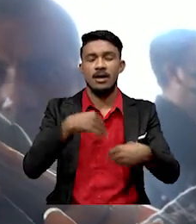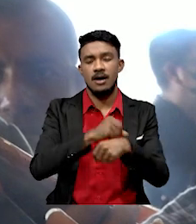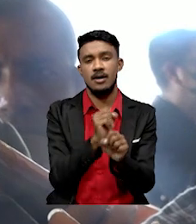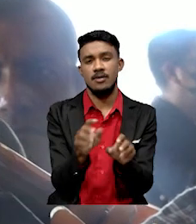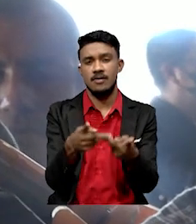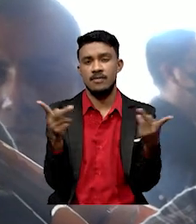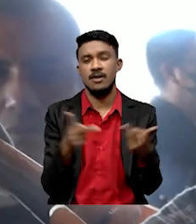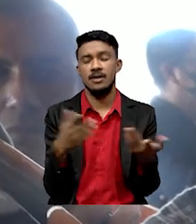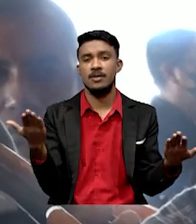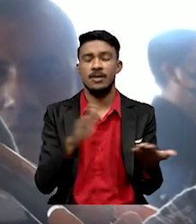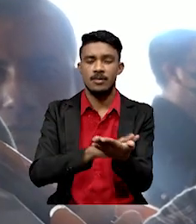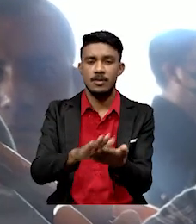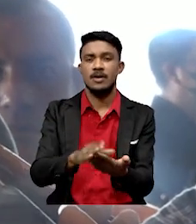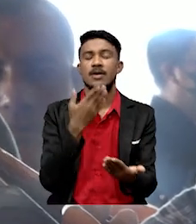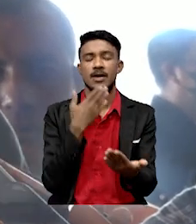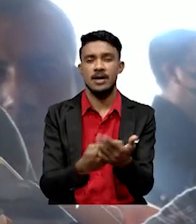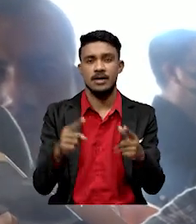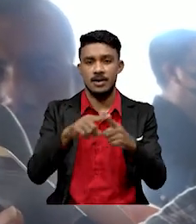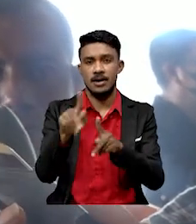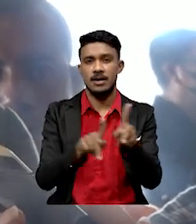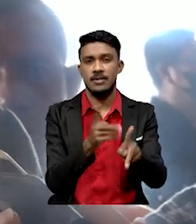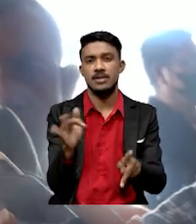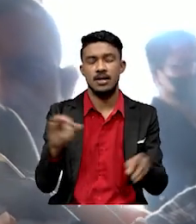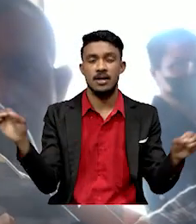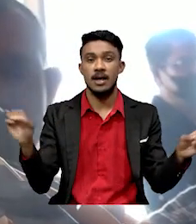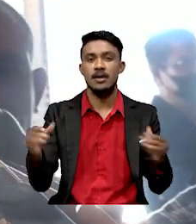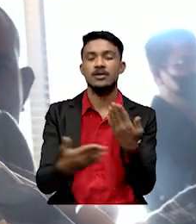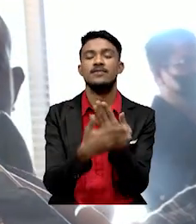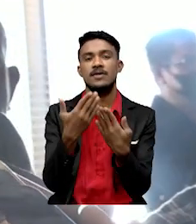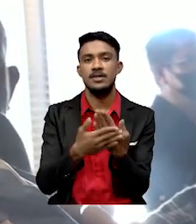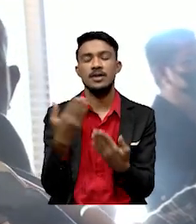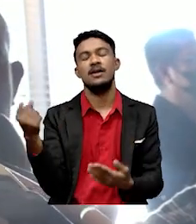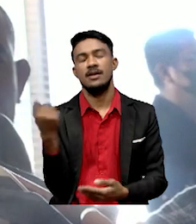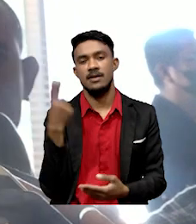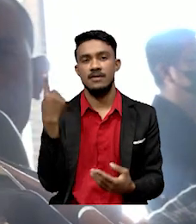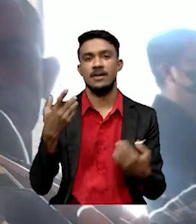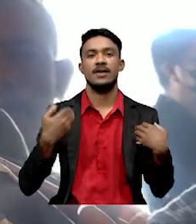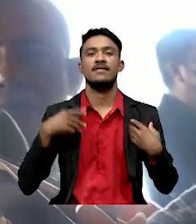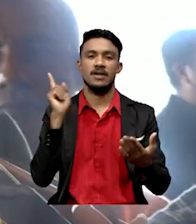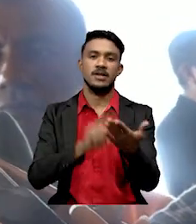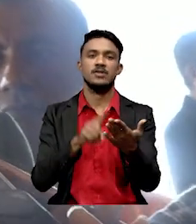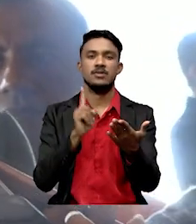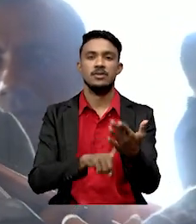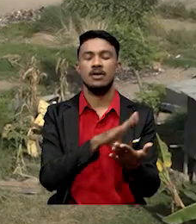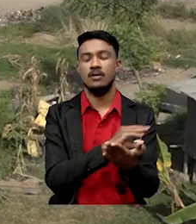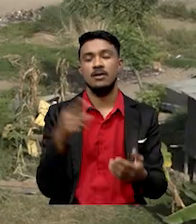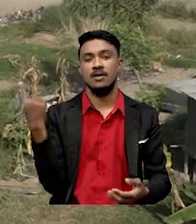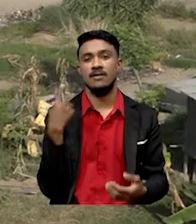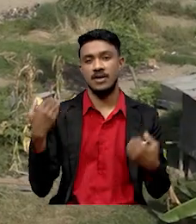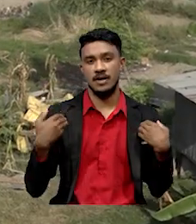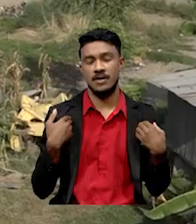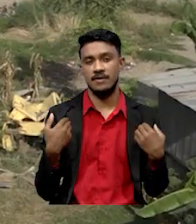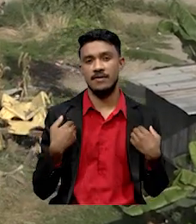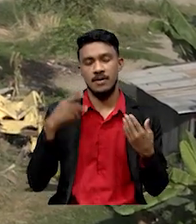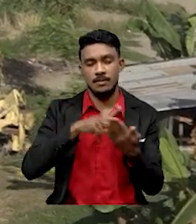maka digno vai a comunidade Sira. Mas bem, ainda não é fácil, sem a Fatin e a discussão, sem a Fatin e a plano, para